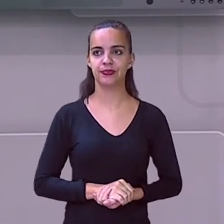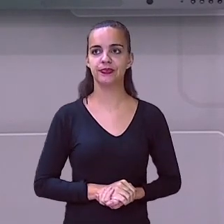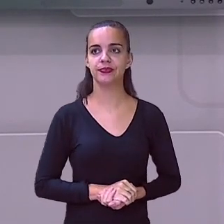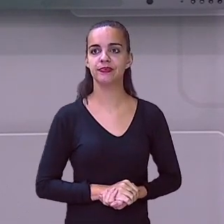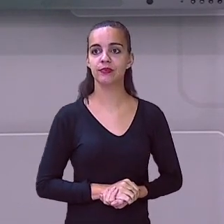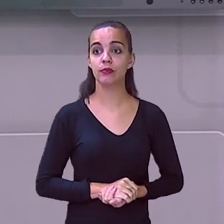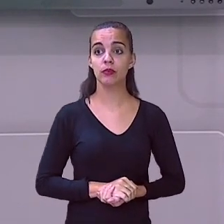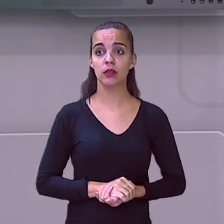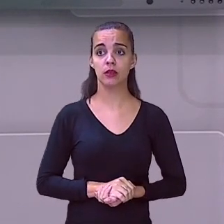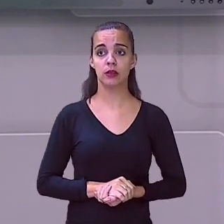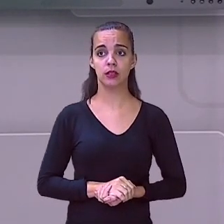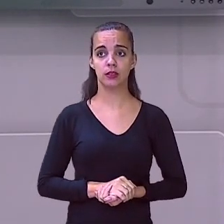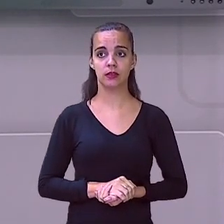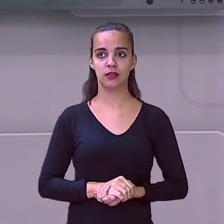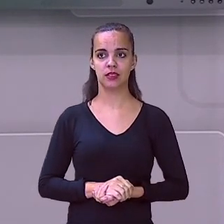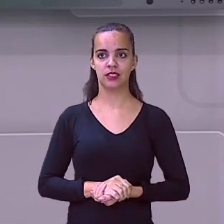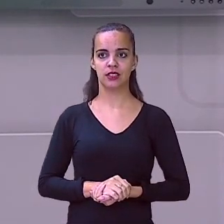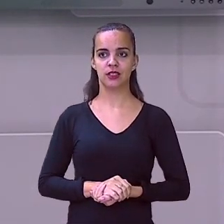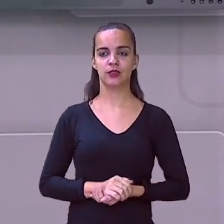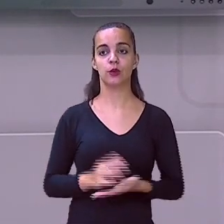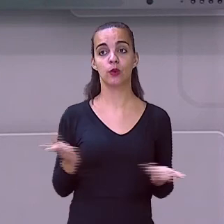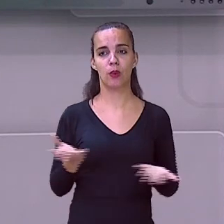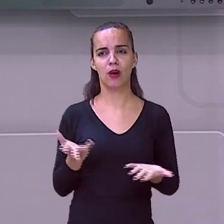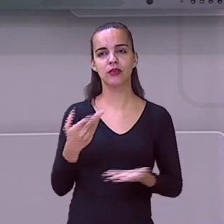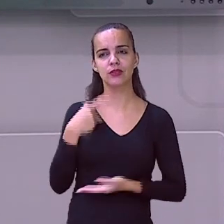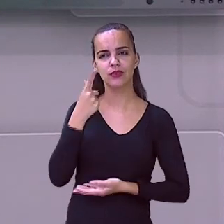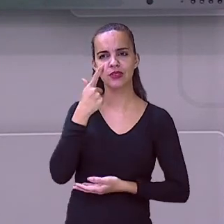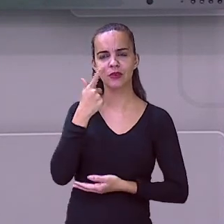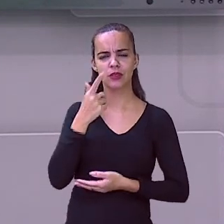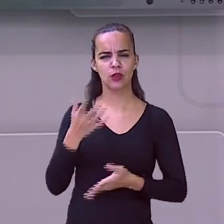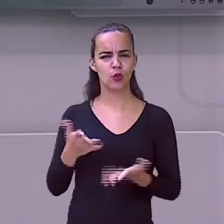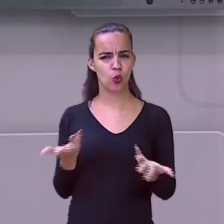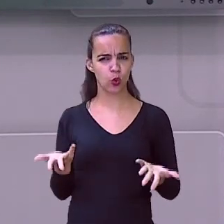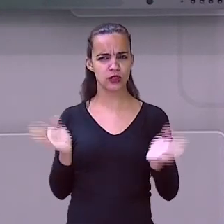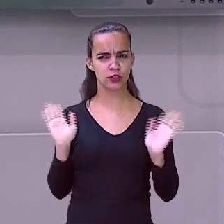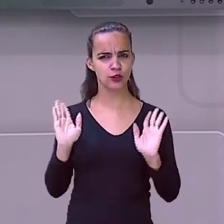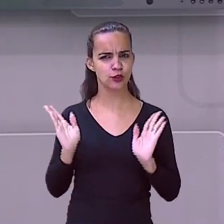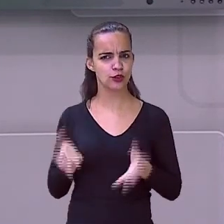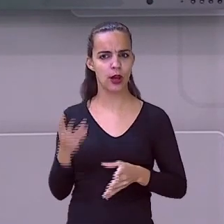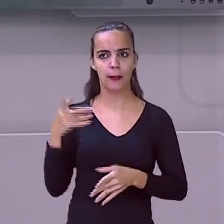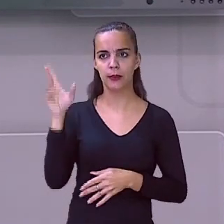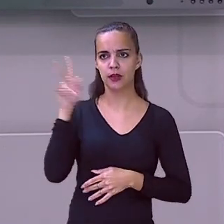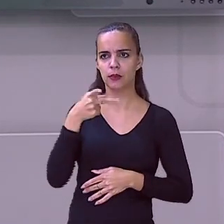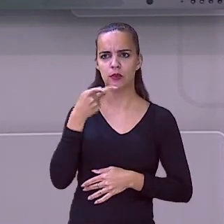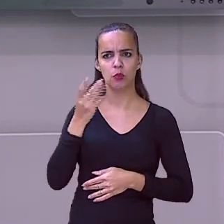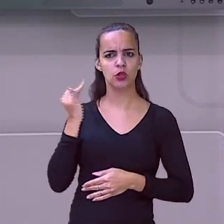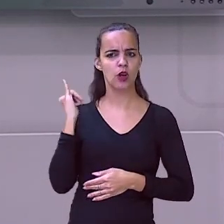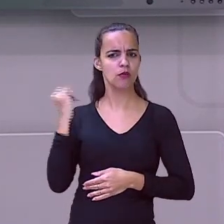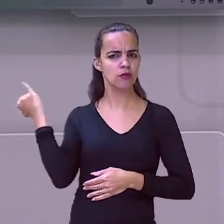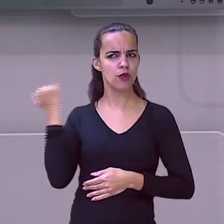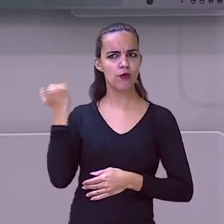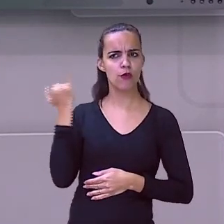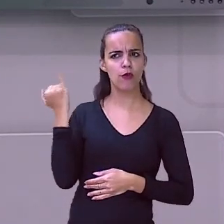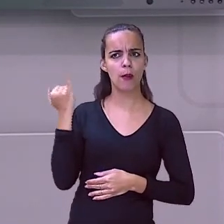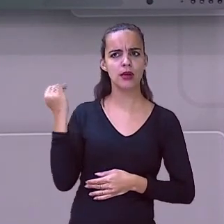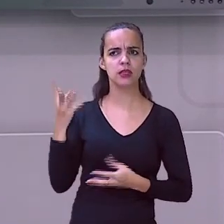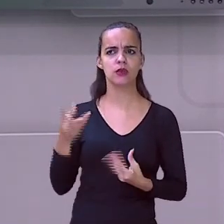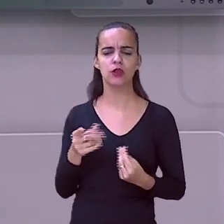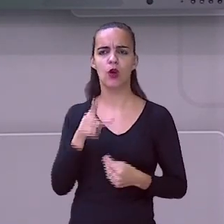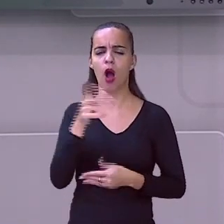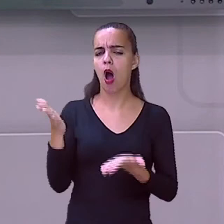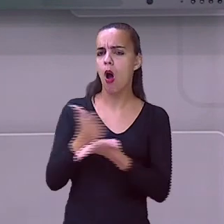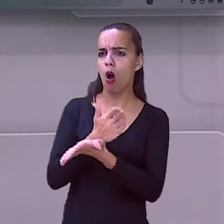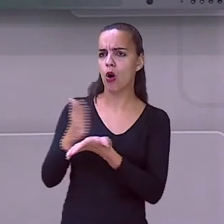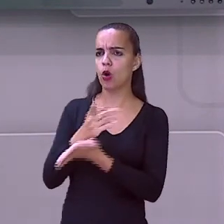certo? Olha quantas informações, e eu tenho certeza que algumas delas